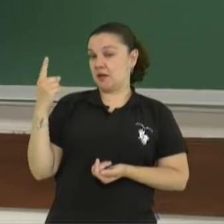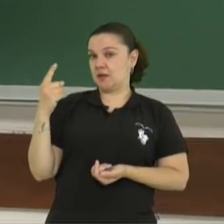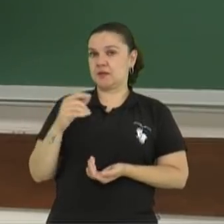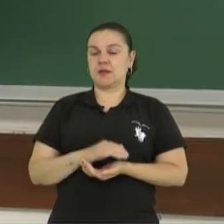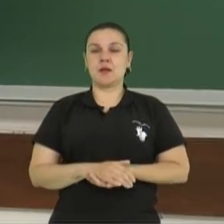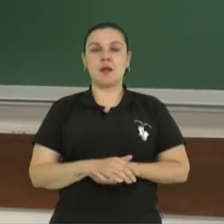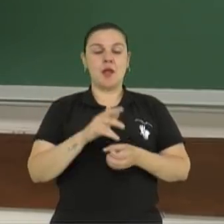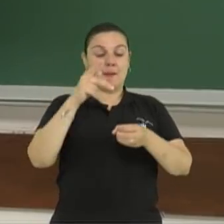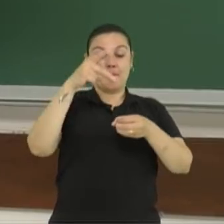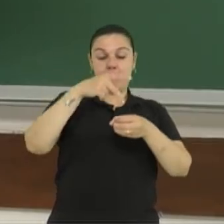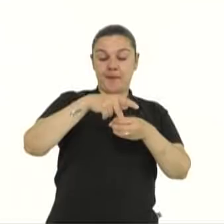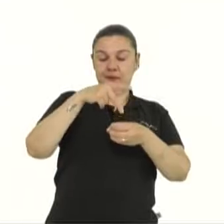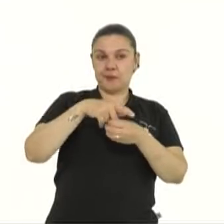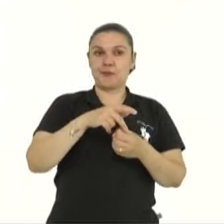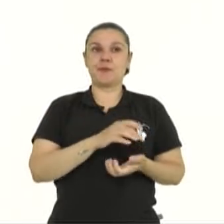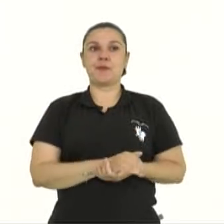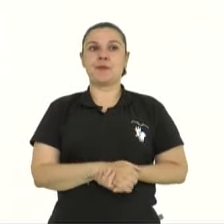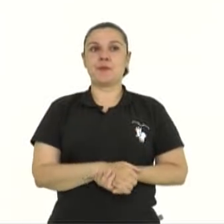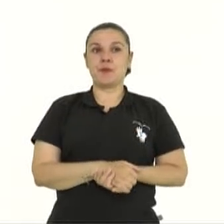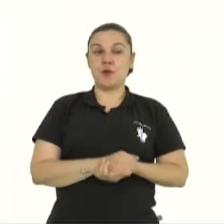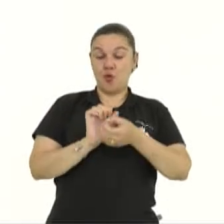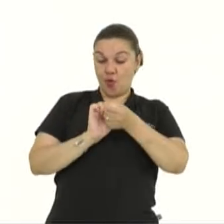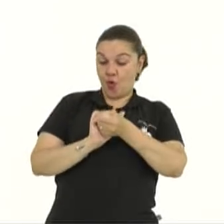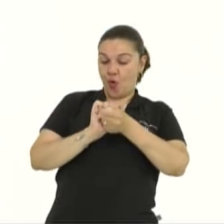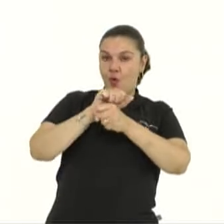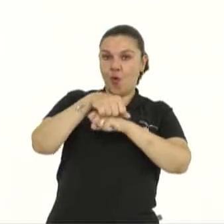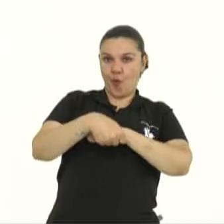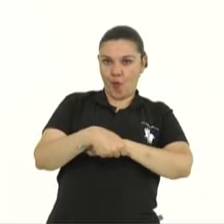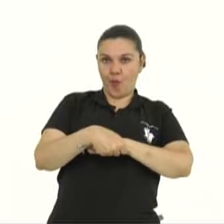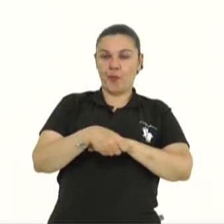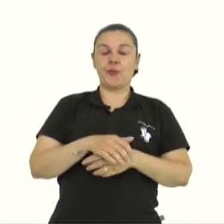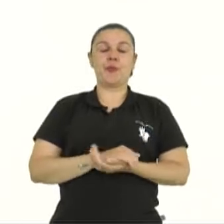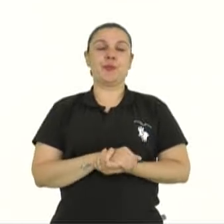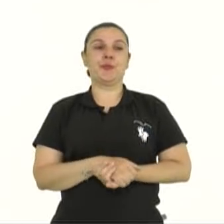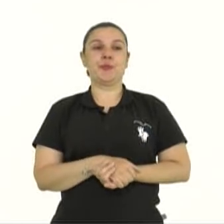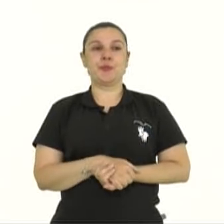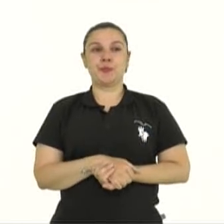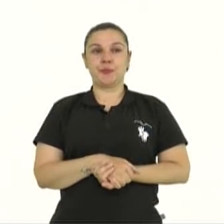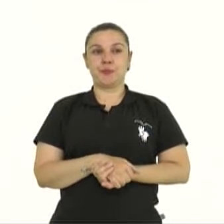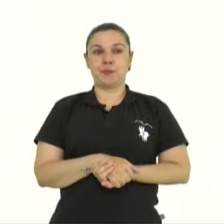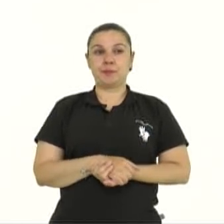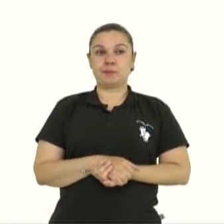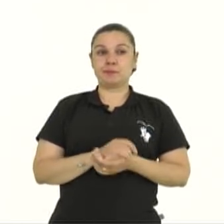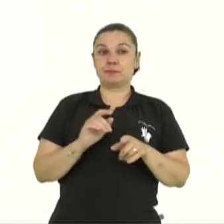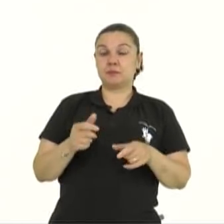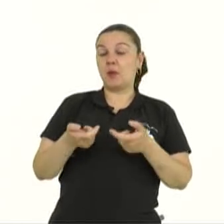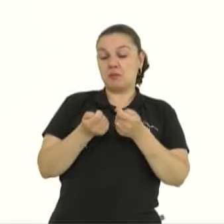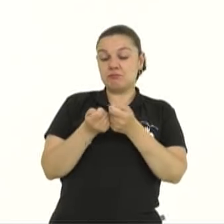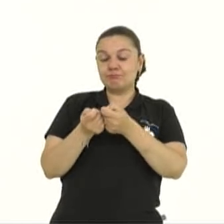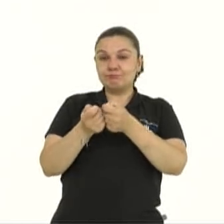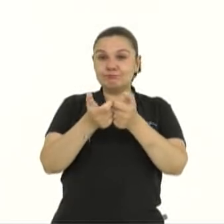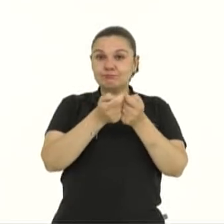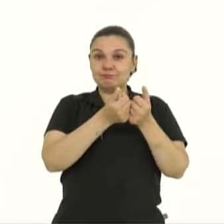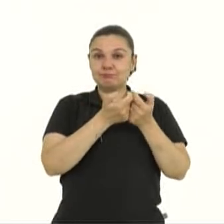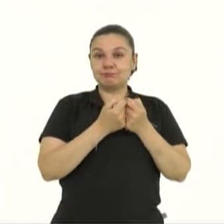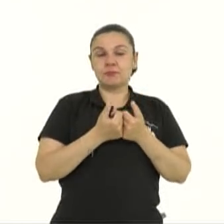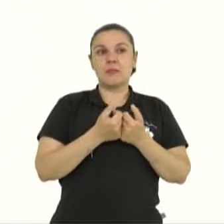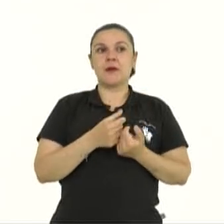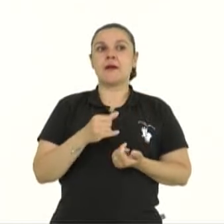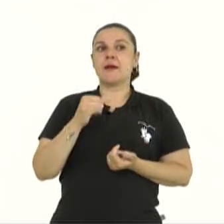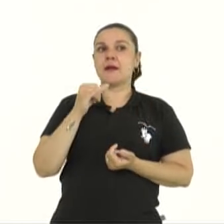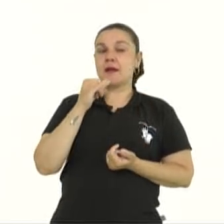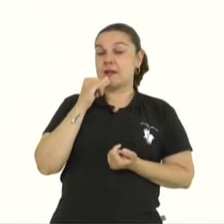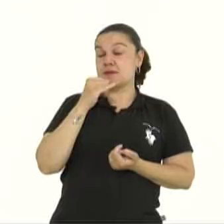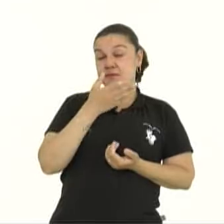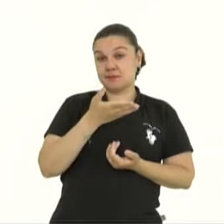a petroquímica, a de curtume, que é o processamento de couro, a de beneficiamento de grãos, como